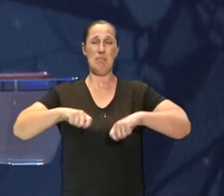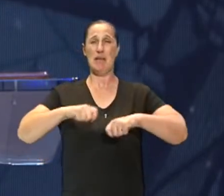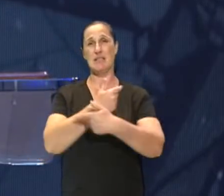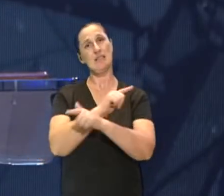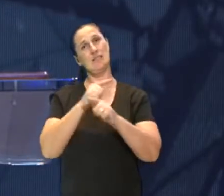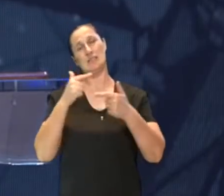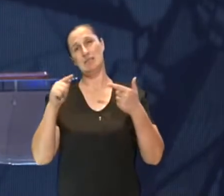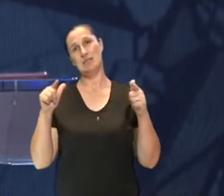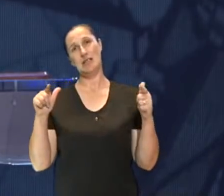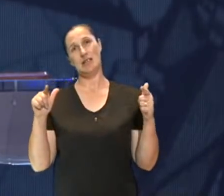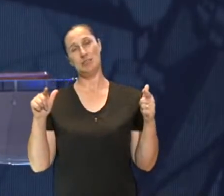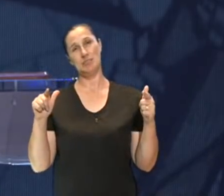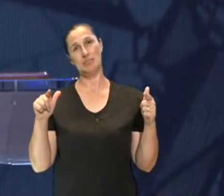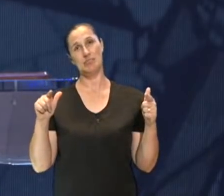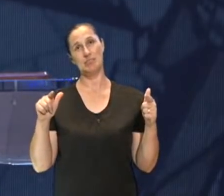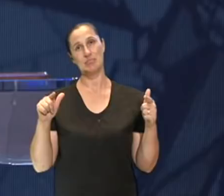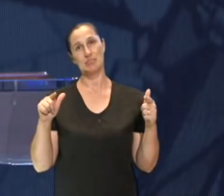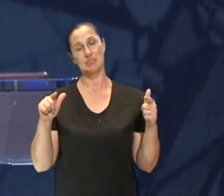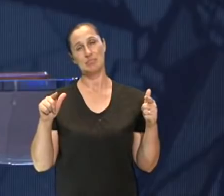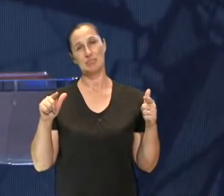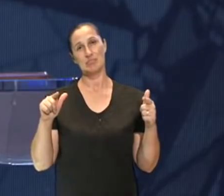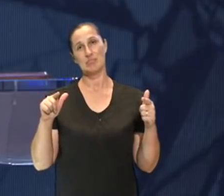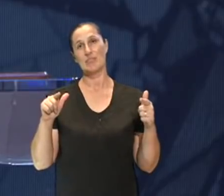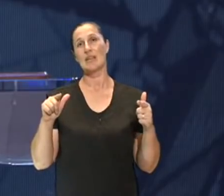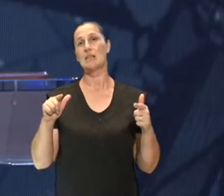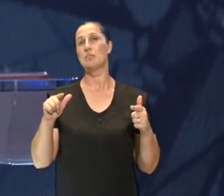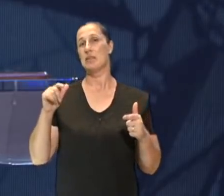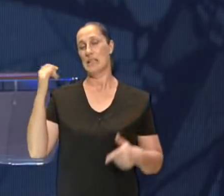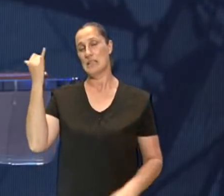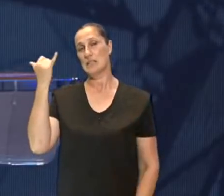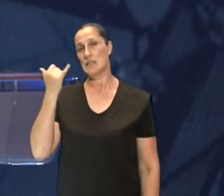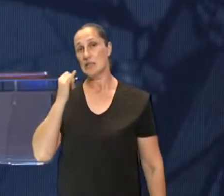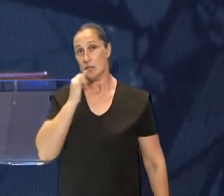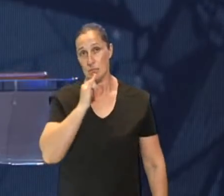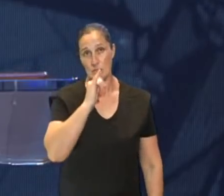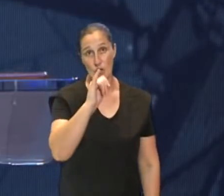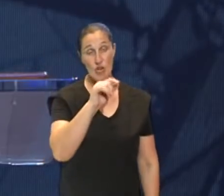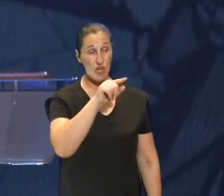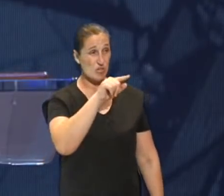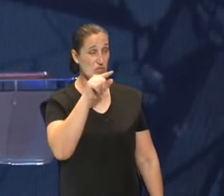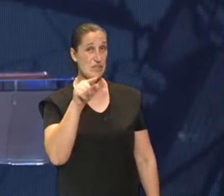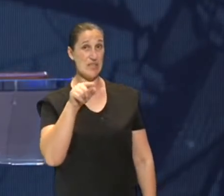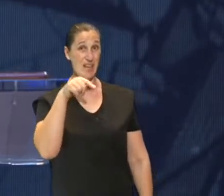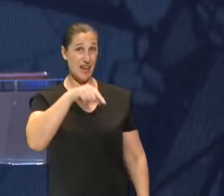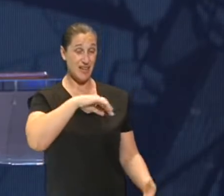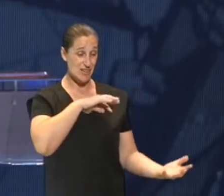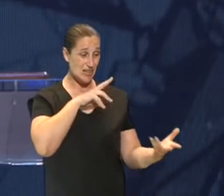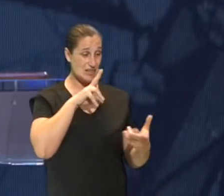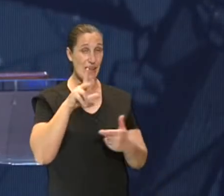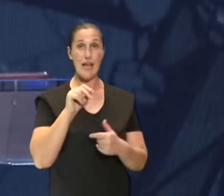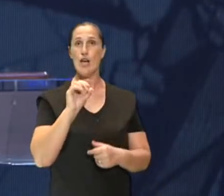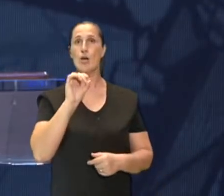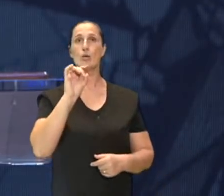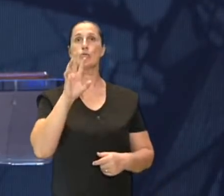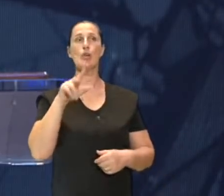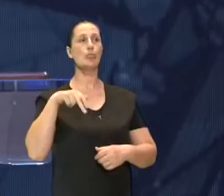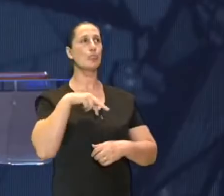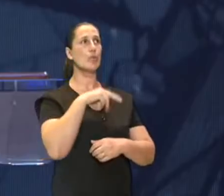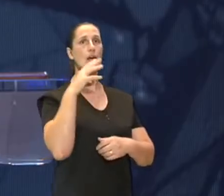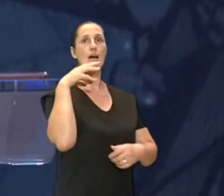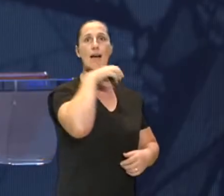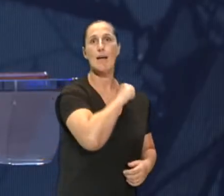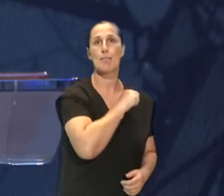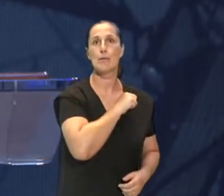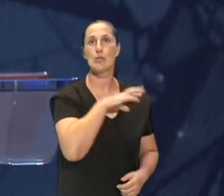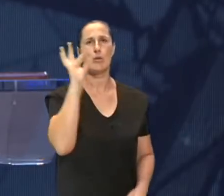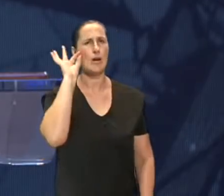incapacidade, para dizer para a gente: olha, você só está de passagem aqui nessa terra. Você